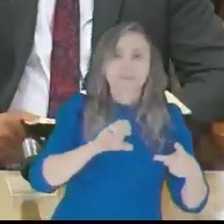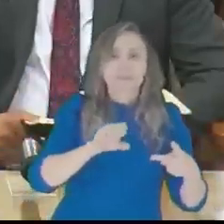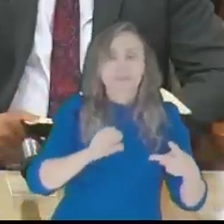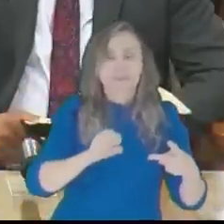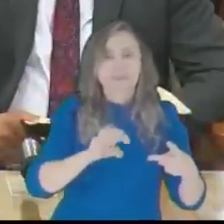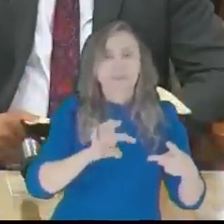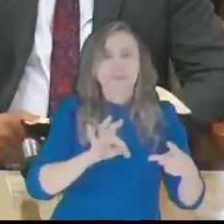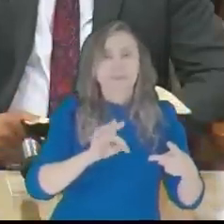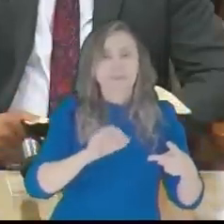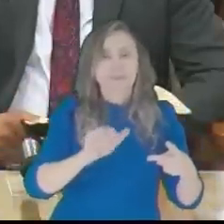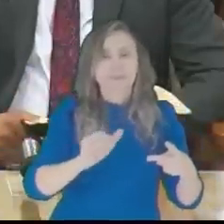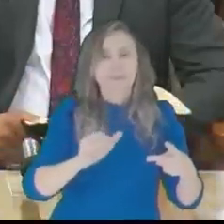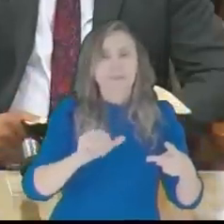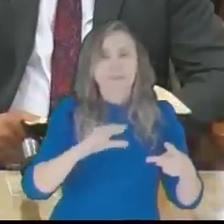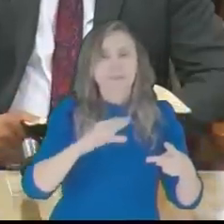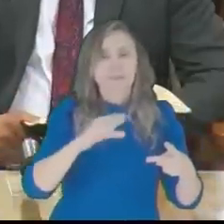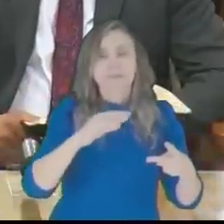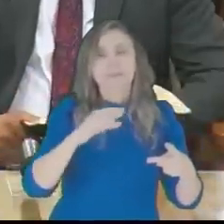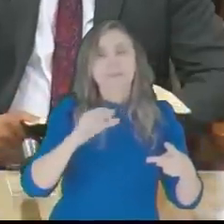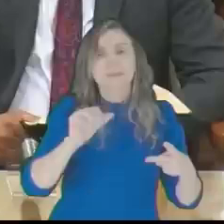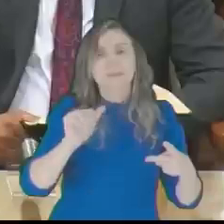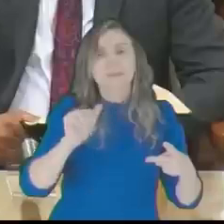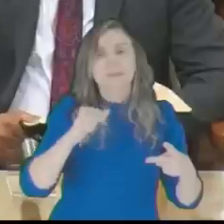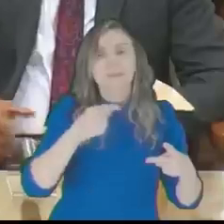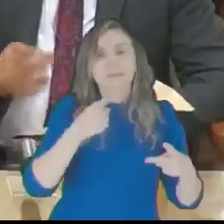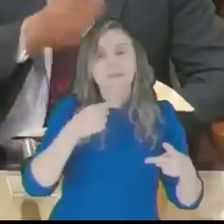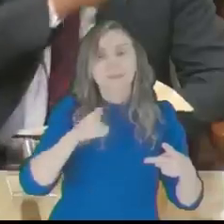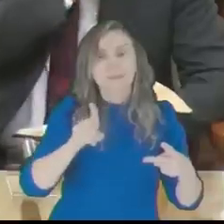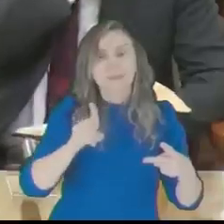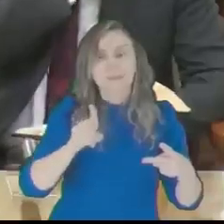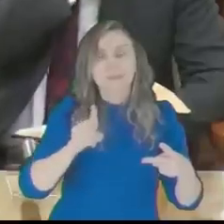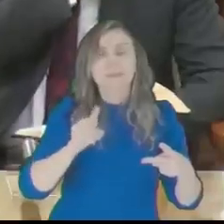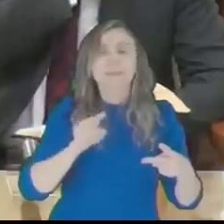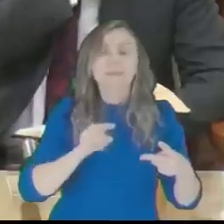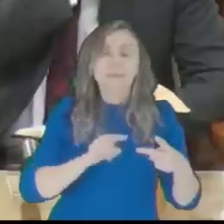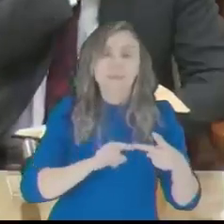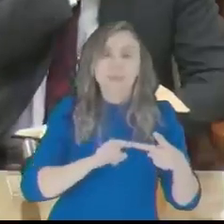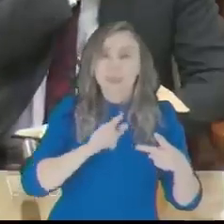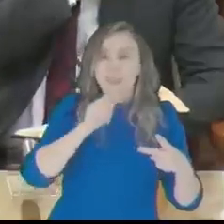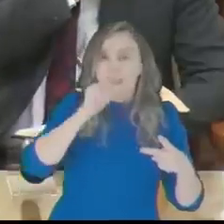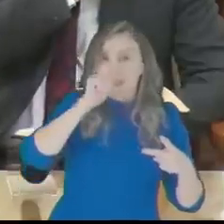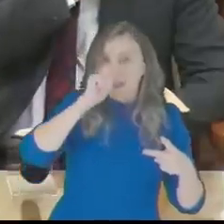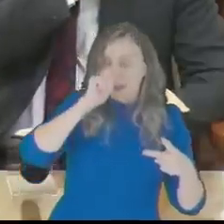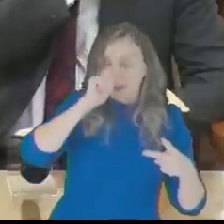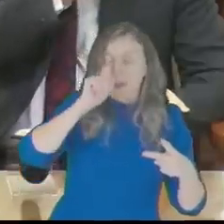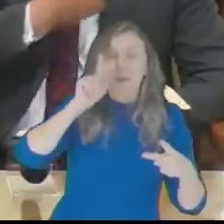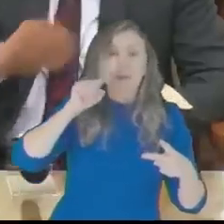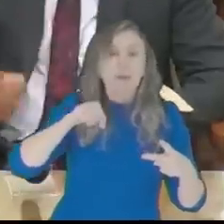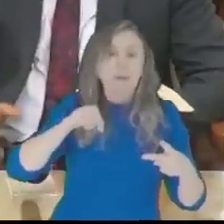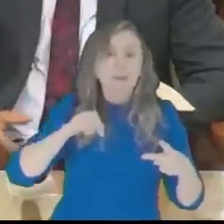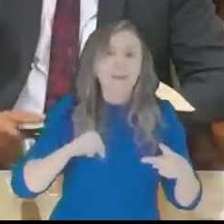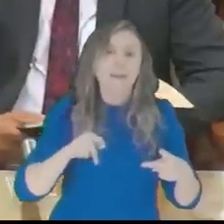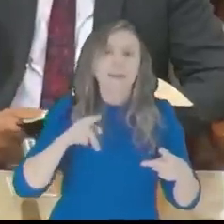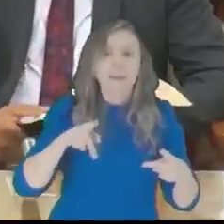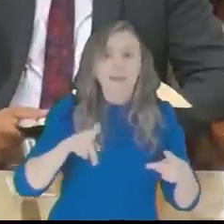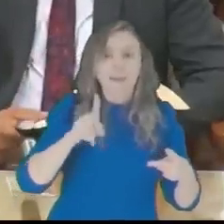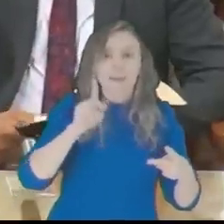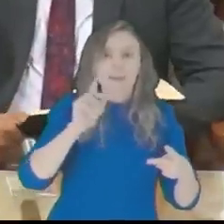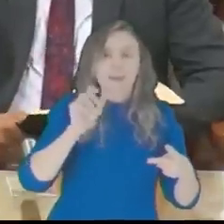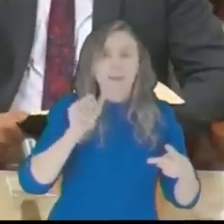estações não é cronos. Tempos e estações. Estações no grego é